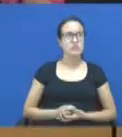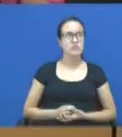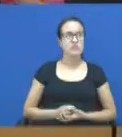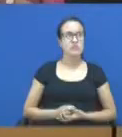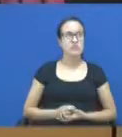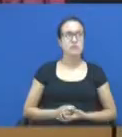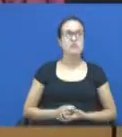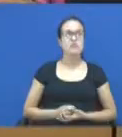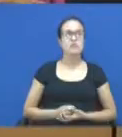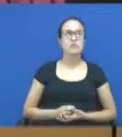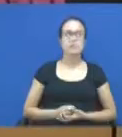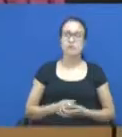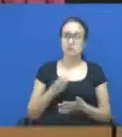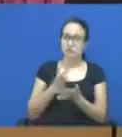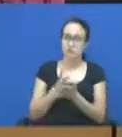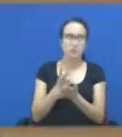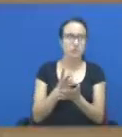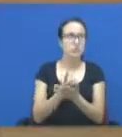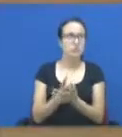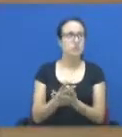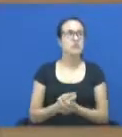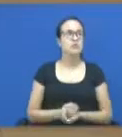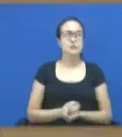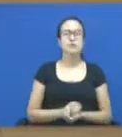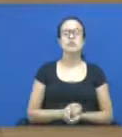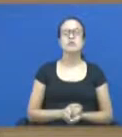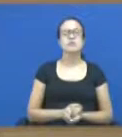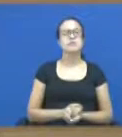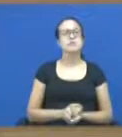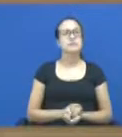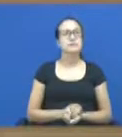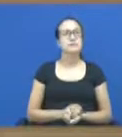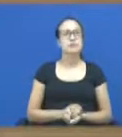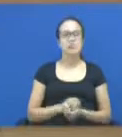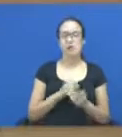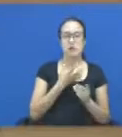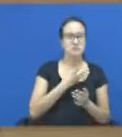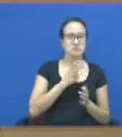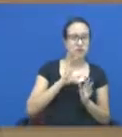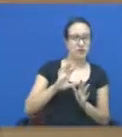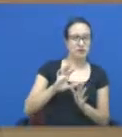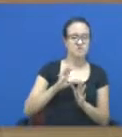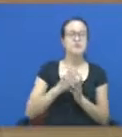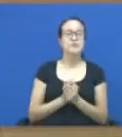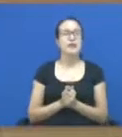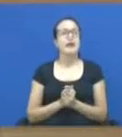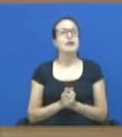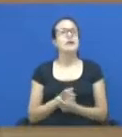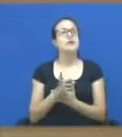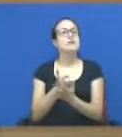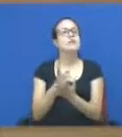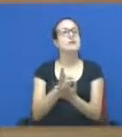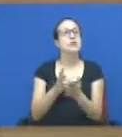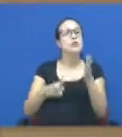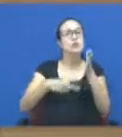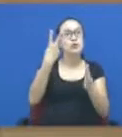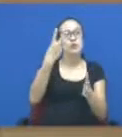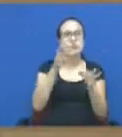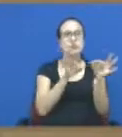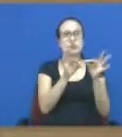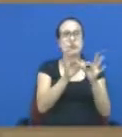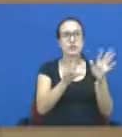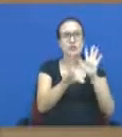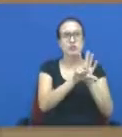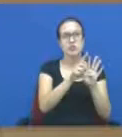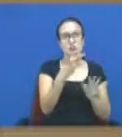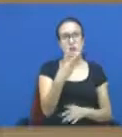nós prosseguiremos com o item segundo da pauta, que é o projeto de lei 237 de 2014, de autoria do nobre vereador